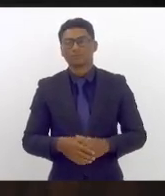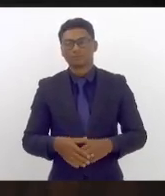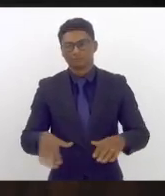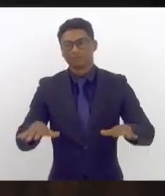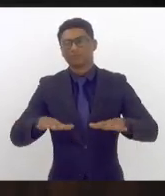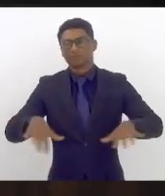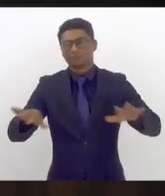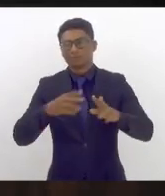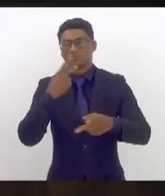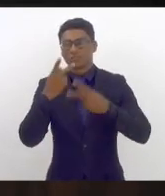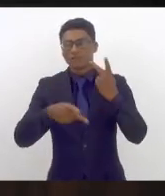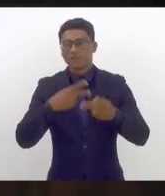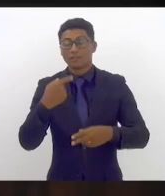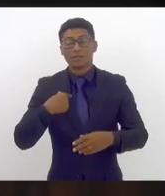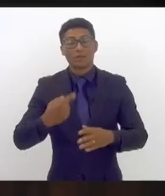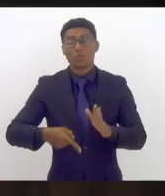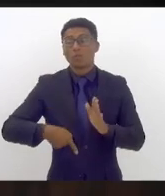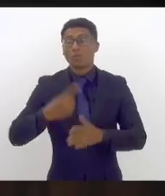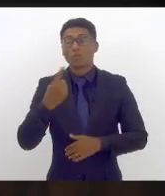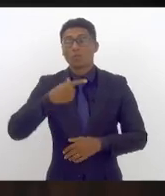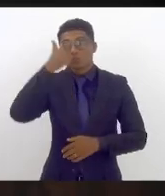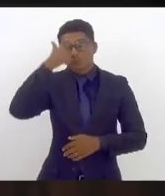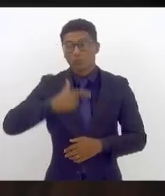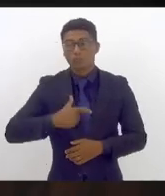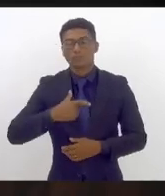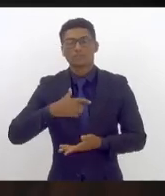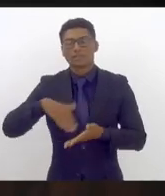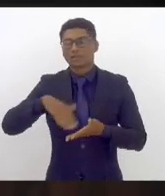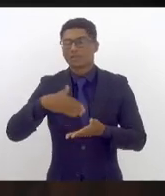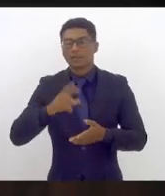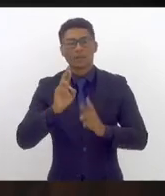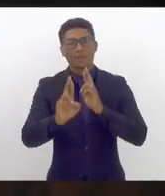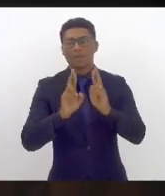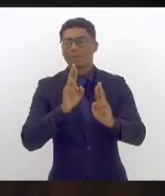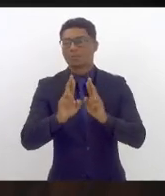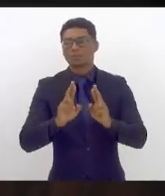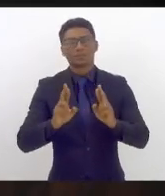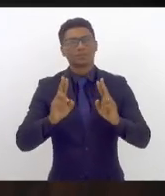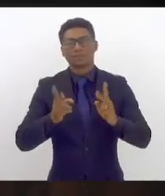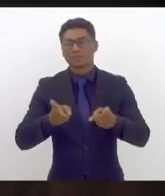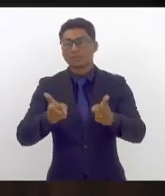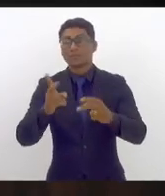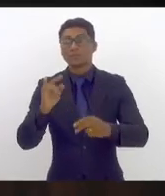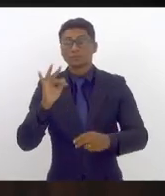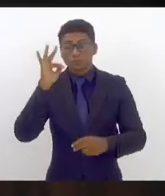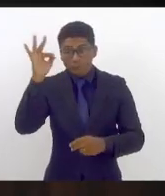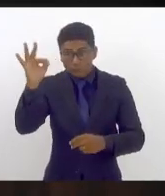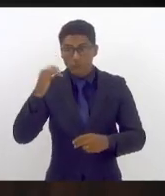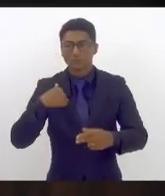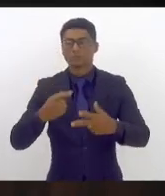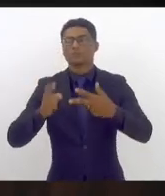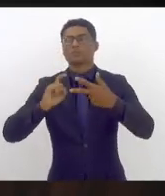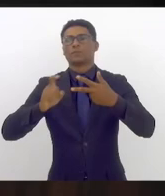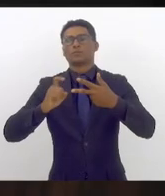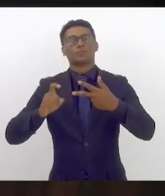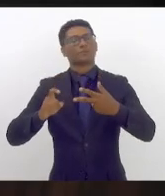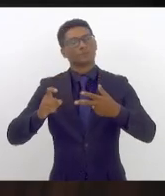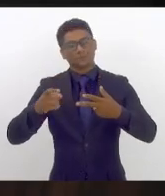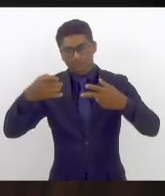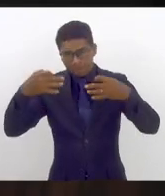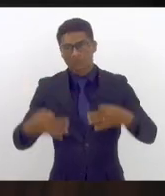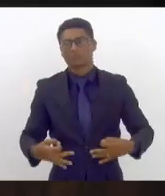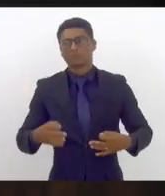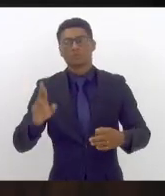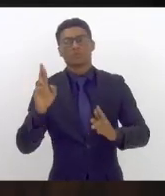que eu era a única secretária que respondia e sempre responderei se eu voltar novamente ao executivo ali estarei